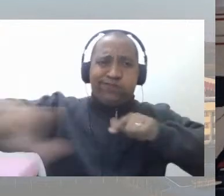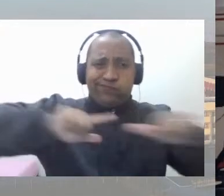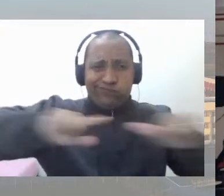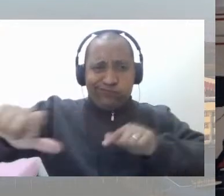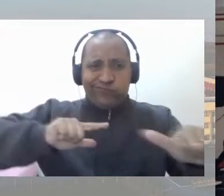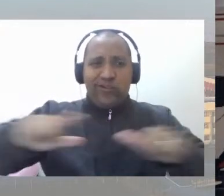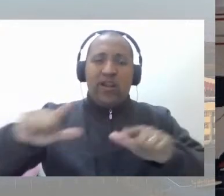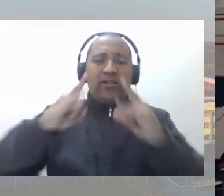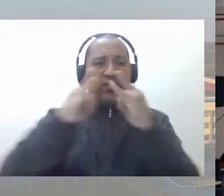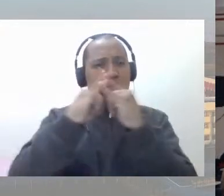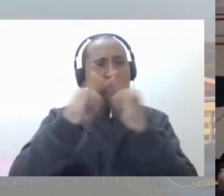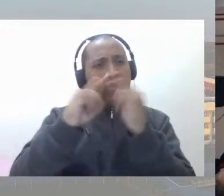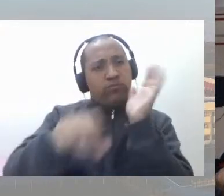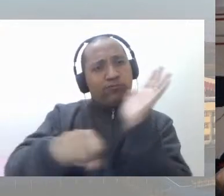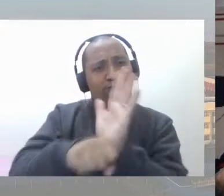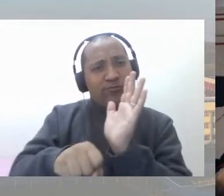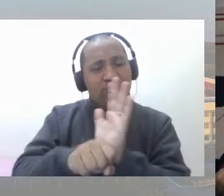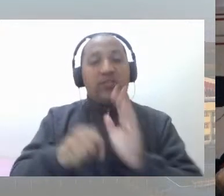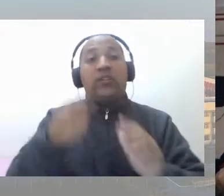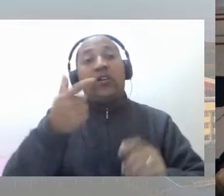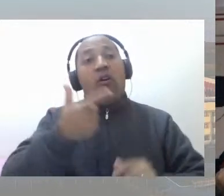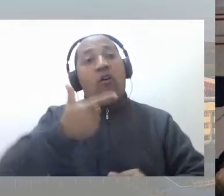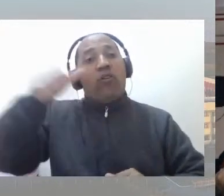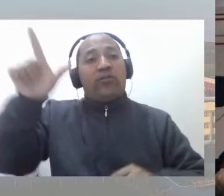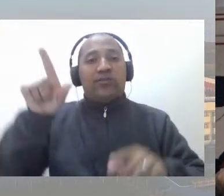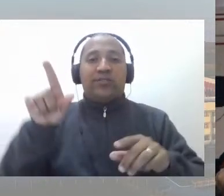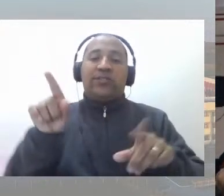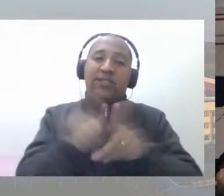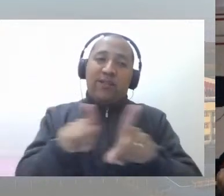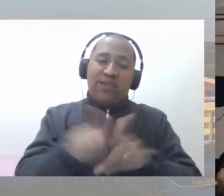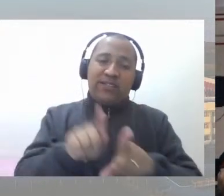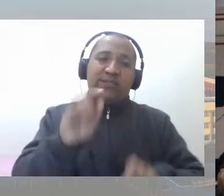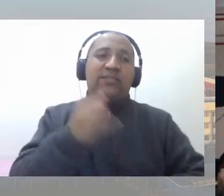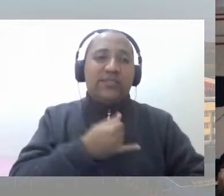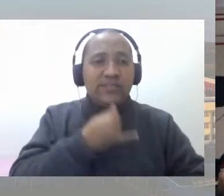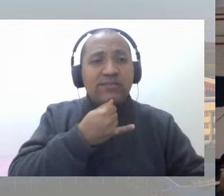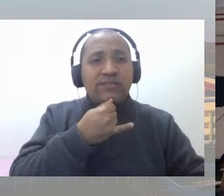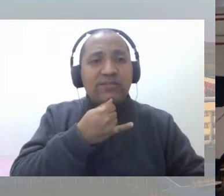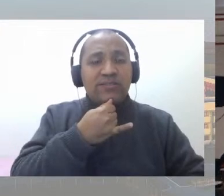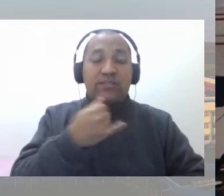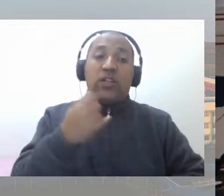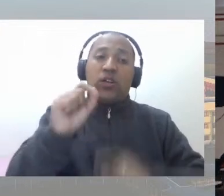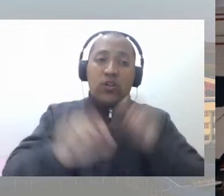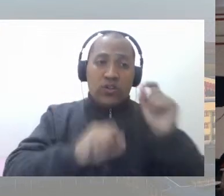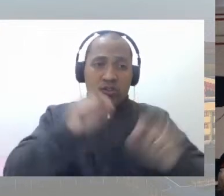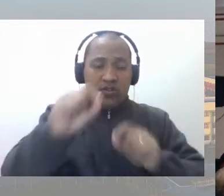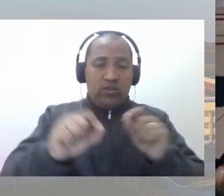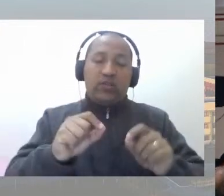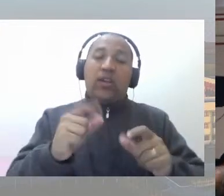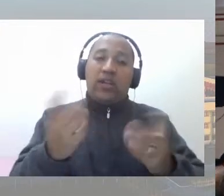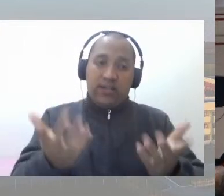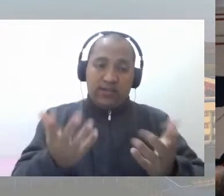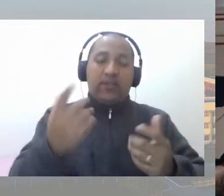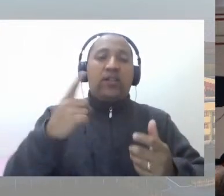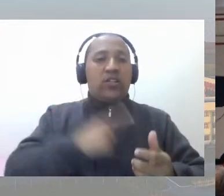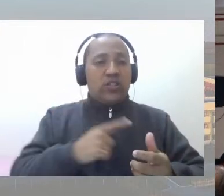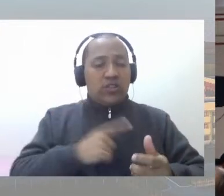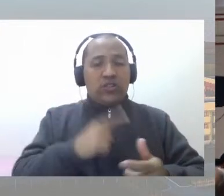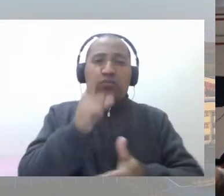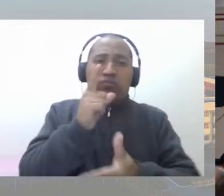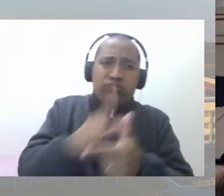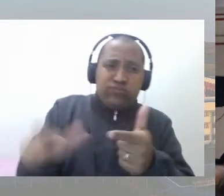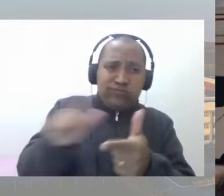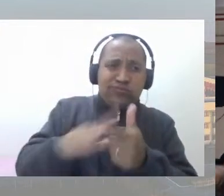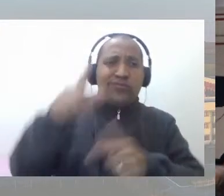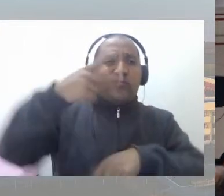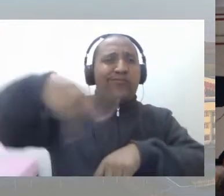essa instituição, e por outro momento, o mais triste, que essa universidade foi relegada a um descaso no